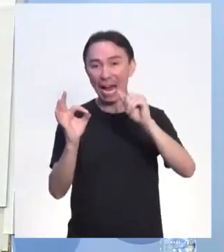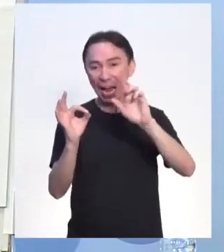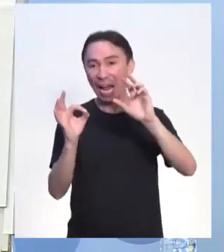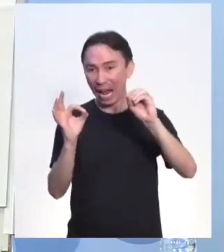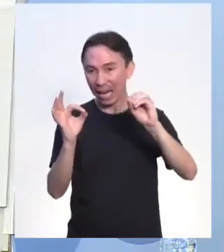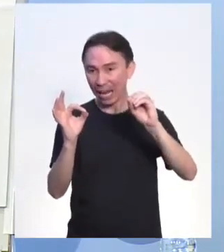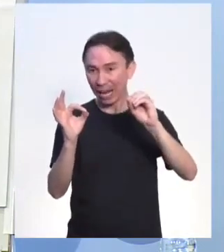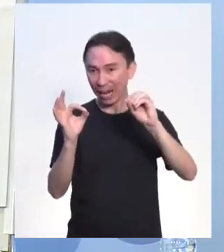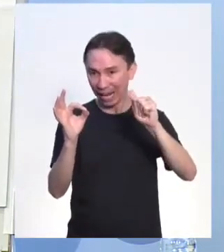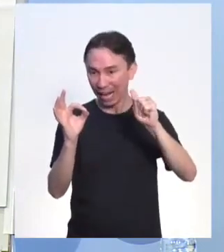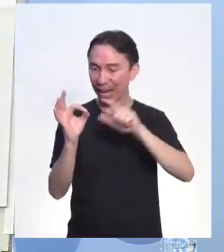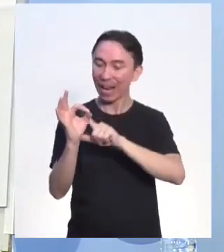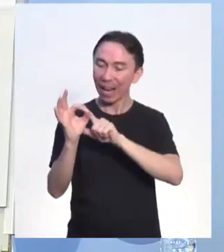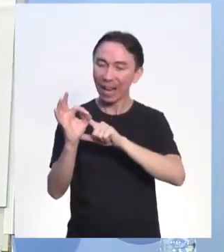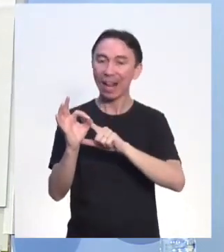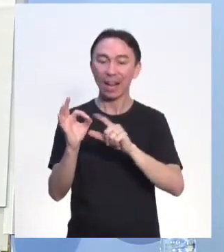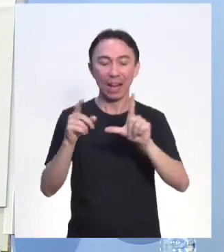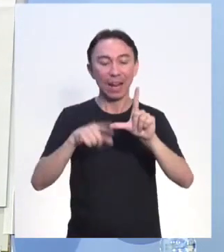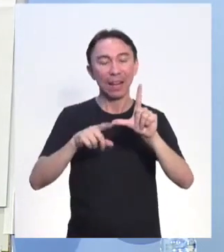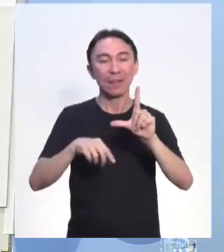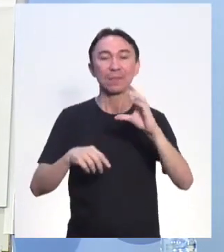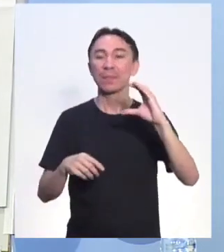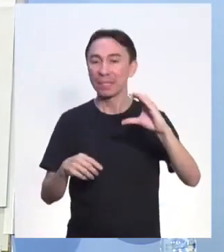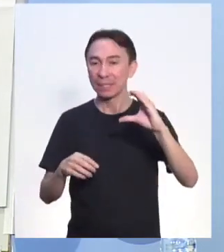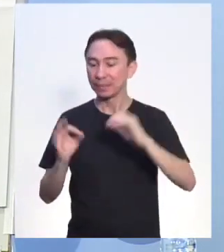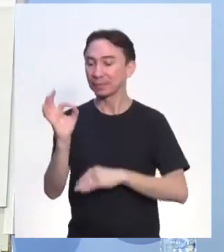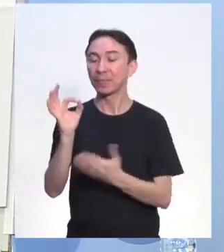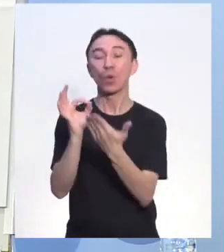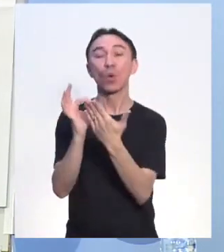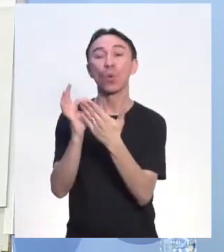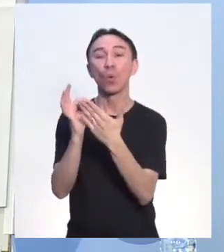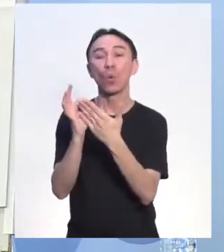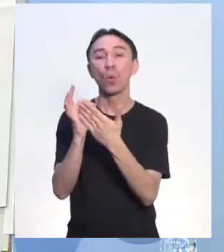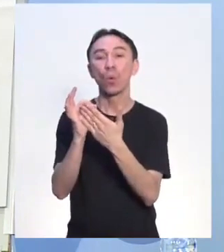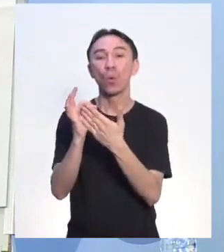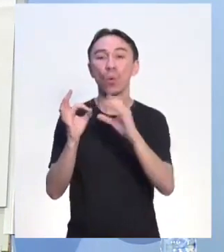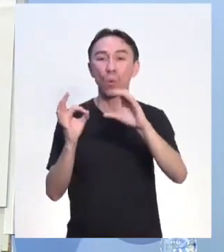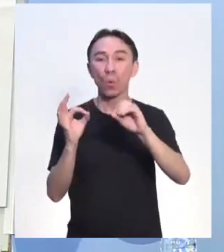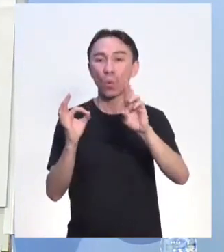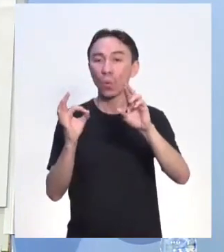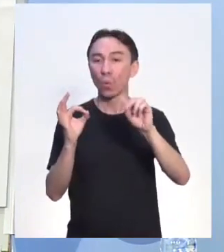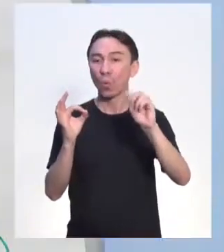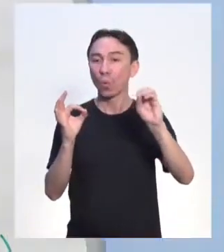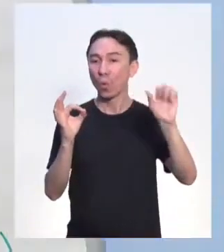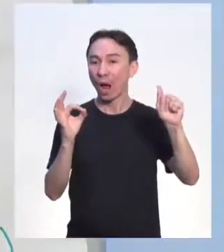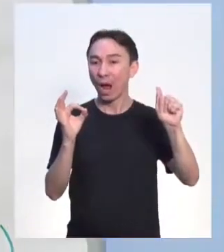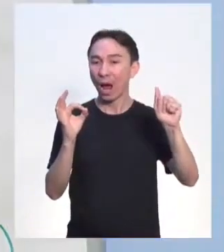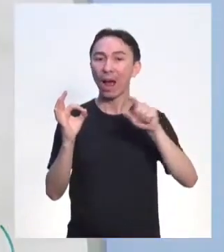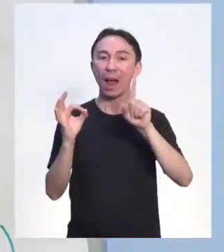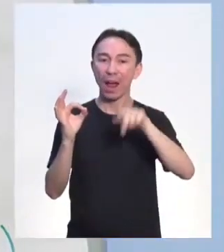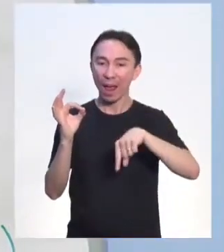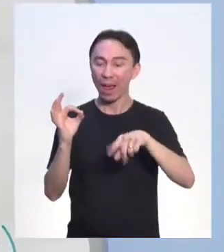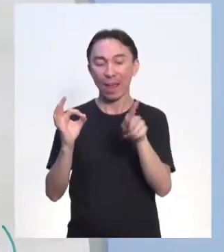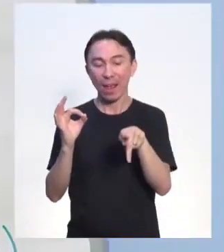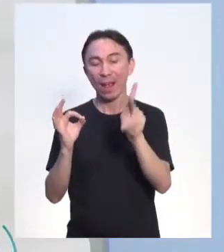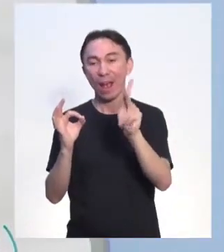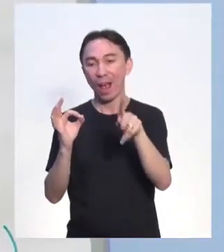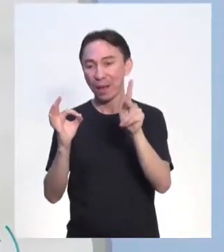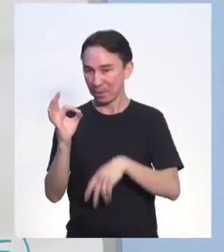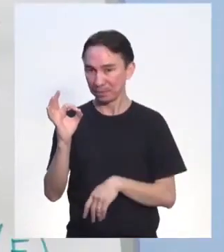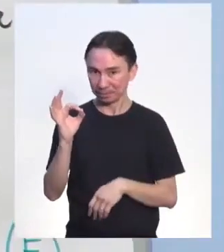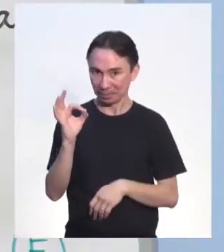aparece coroa, a gente usa a letra K. Tudo bem até aqui? Cara e